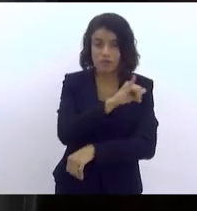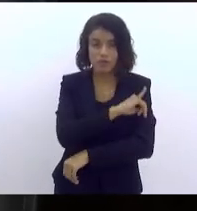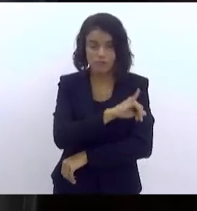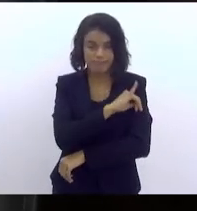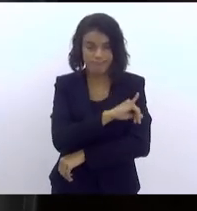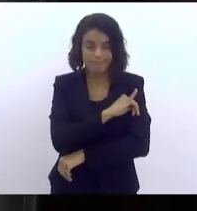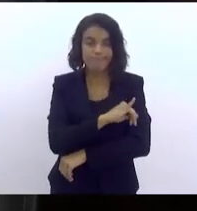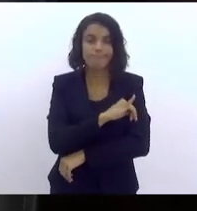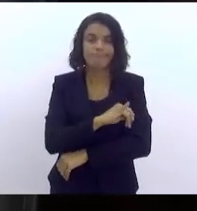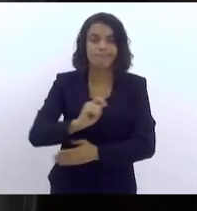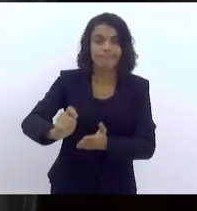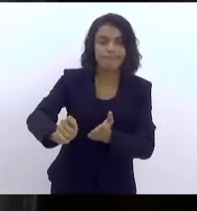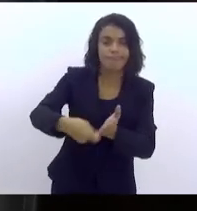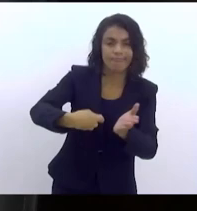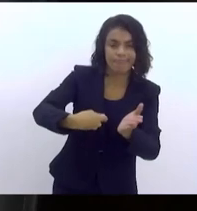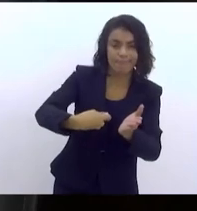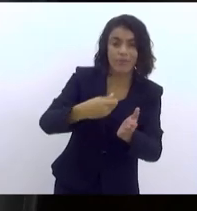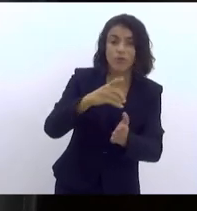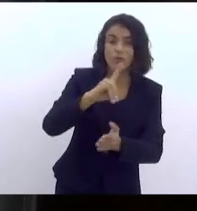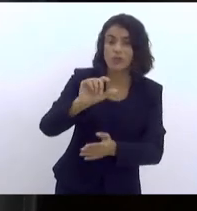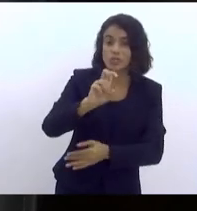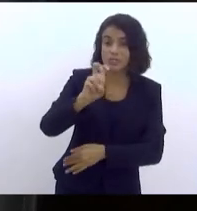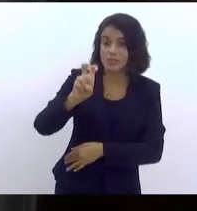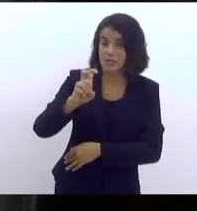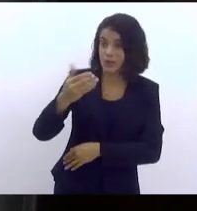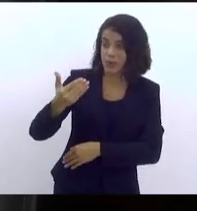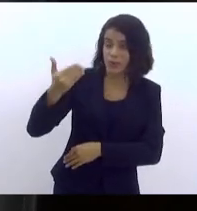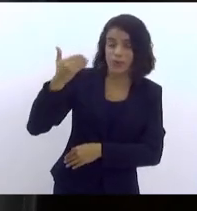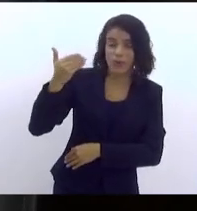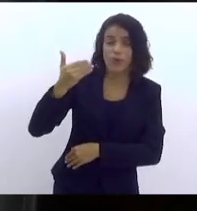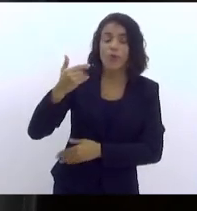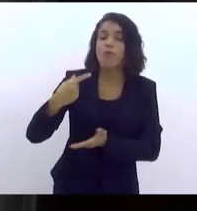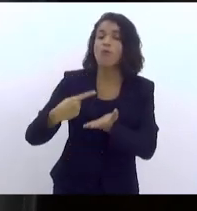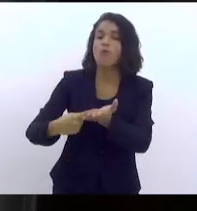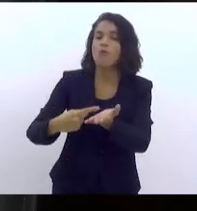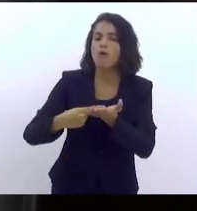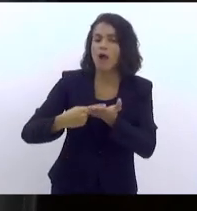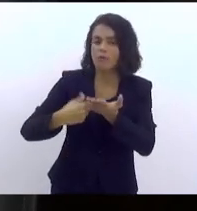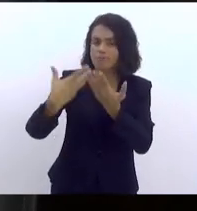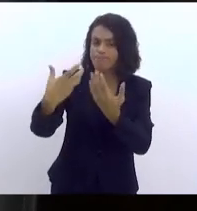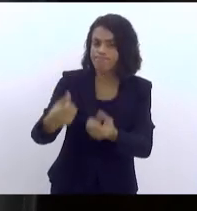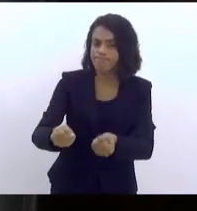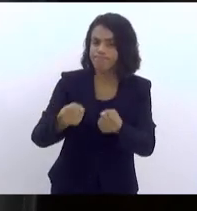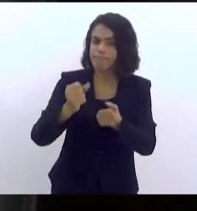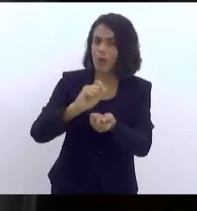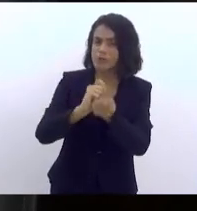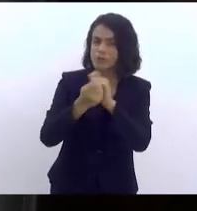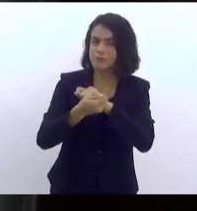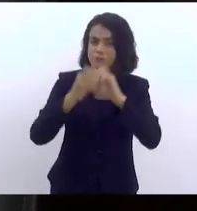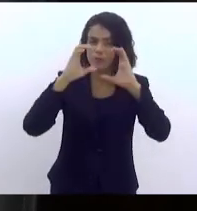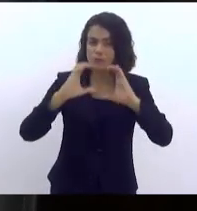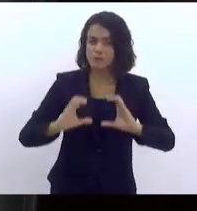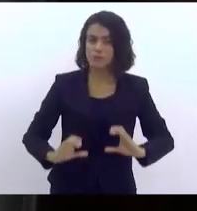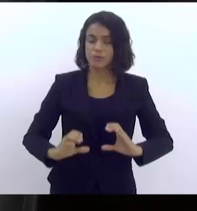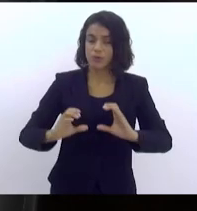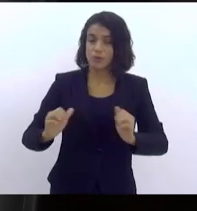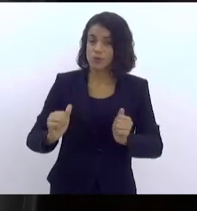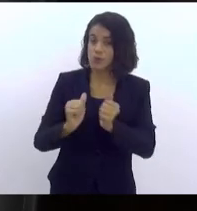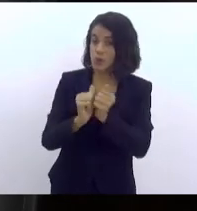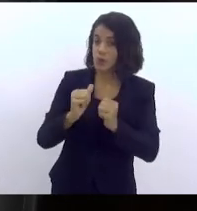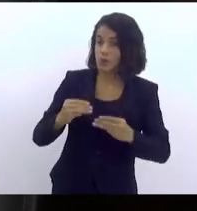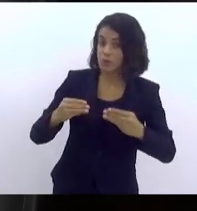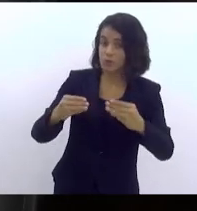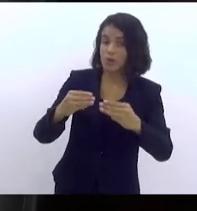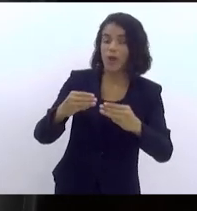Janeiro assinou no último dia 5 um acordo de ajustamento de Conduta um tac com o ministério público